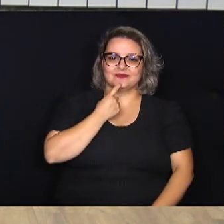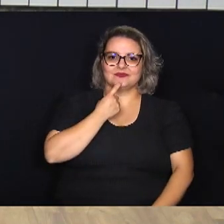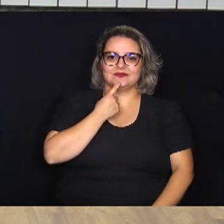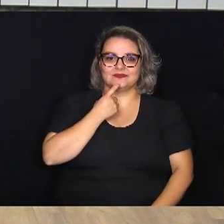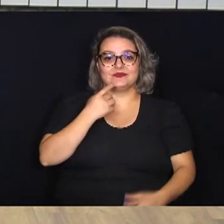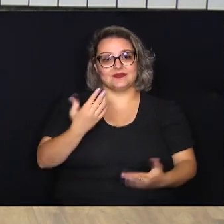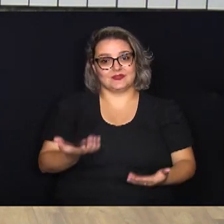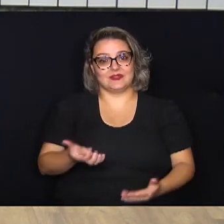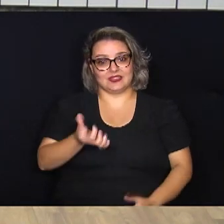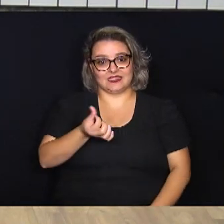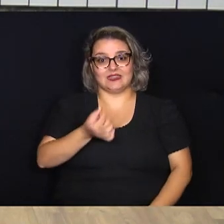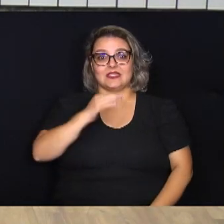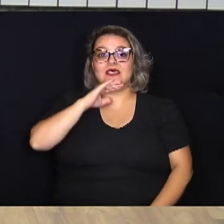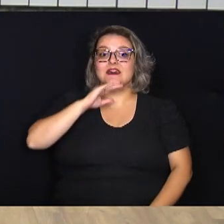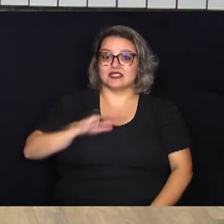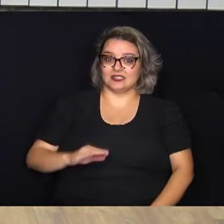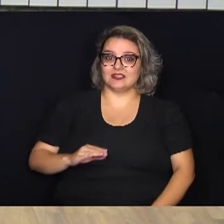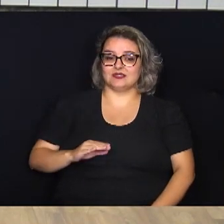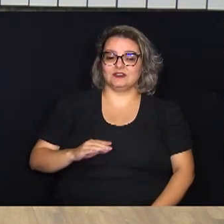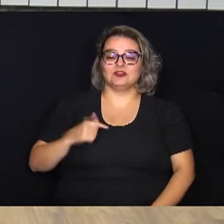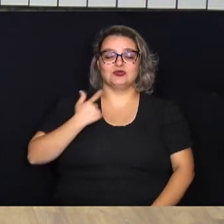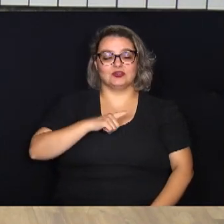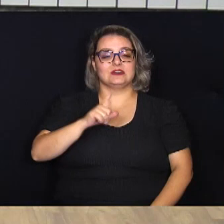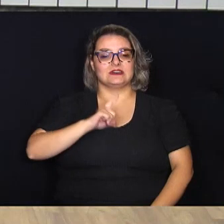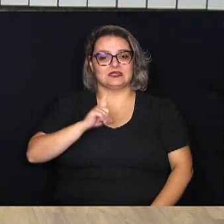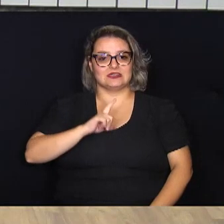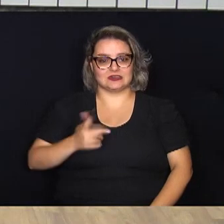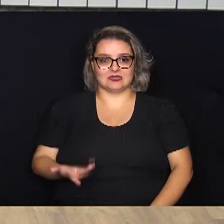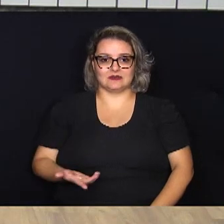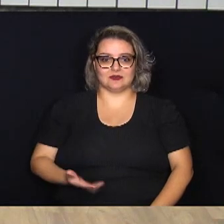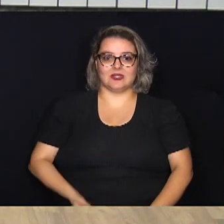6 da tarde, nós temos aí a